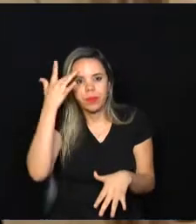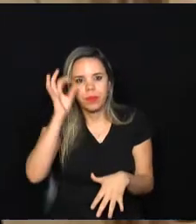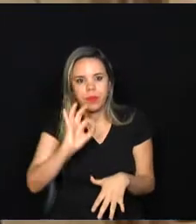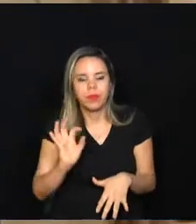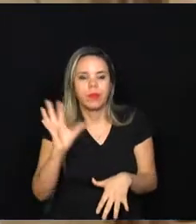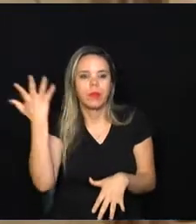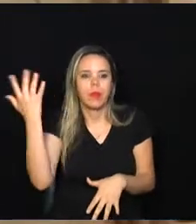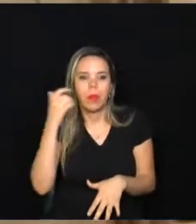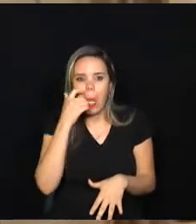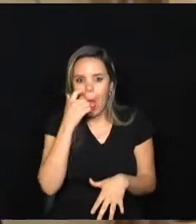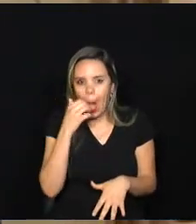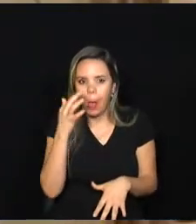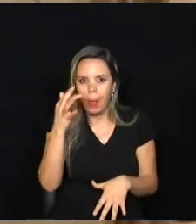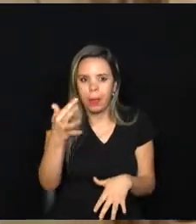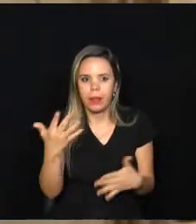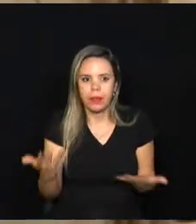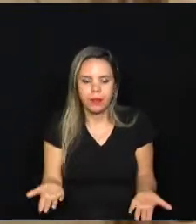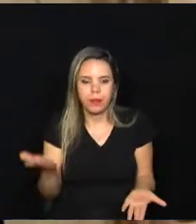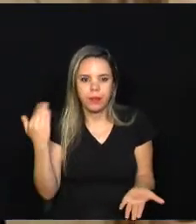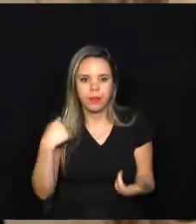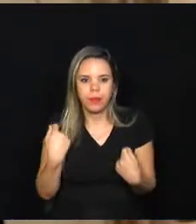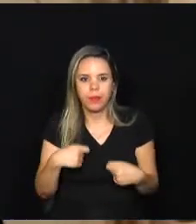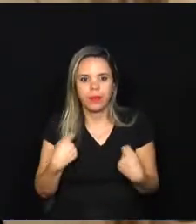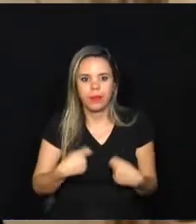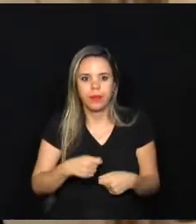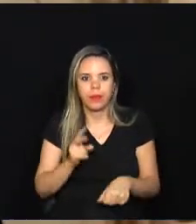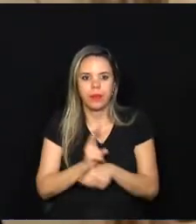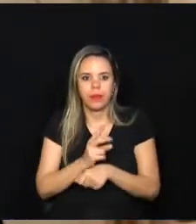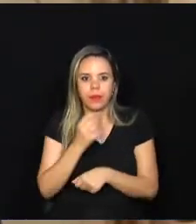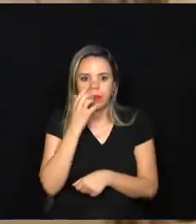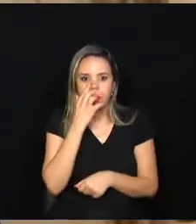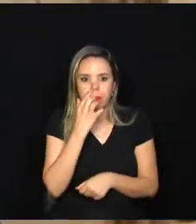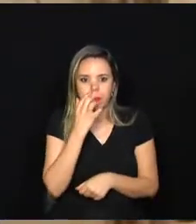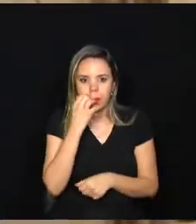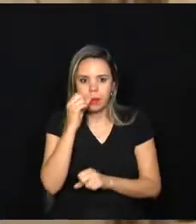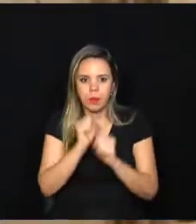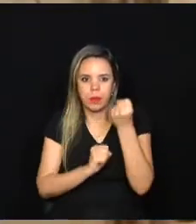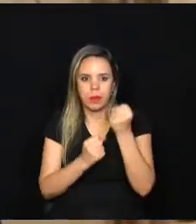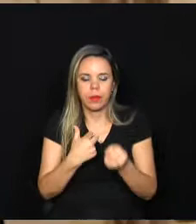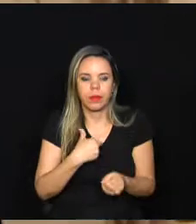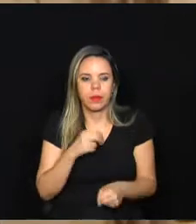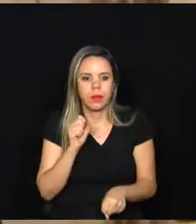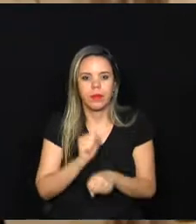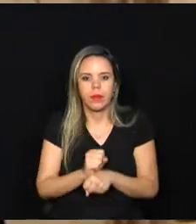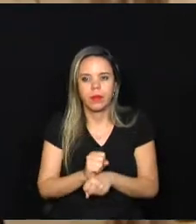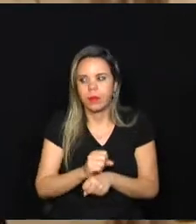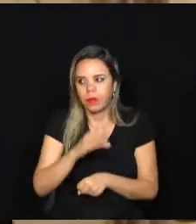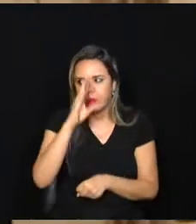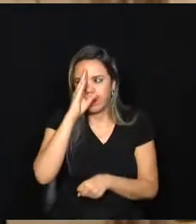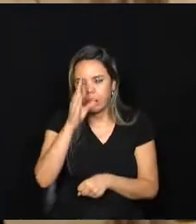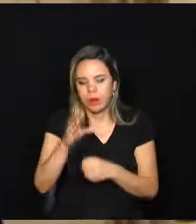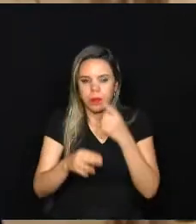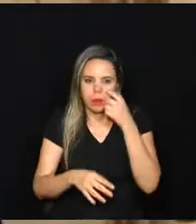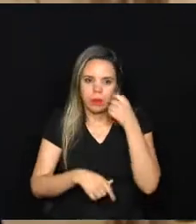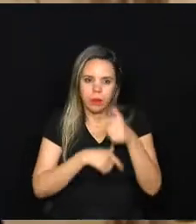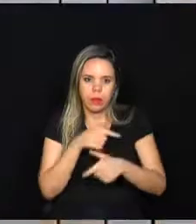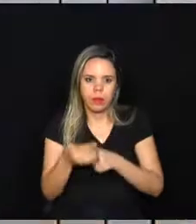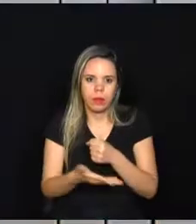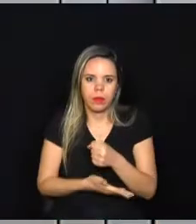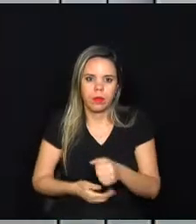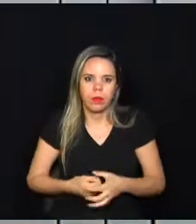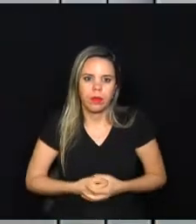vai acontecer lá para frente, mas nós precisamos ter esse cuidado. As indústrias não podem parar e principalmente as atividades